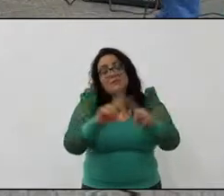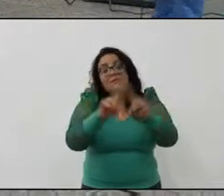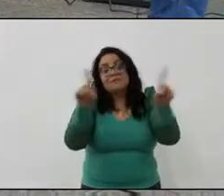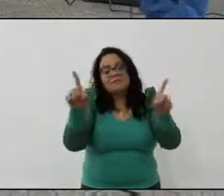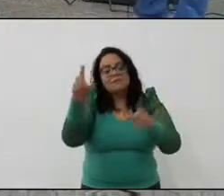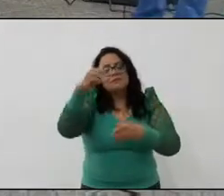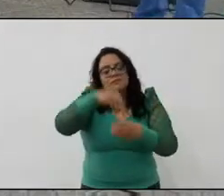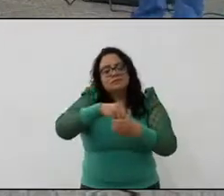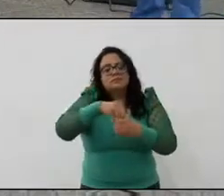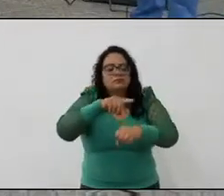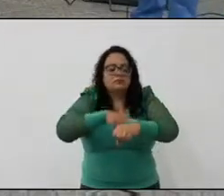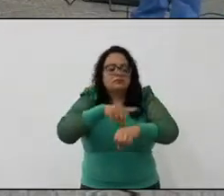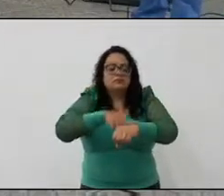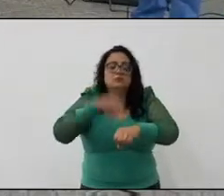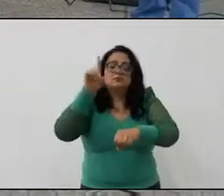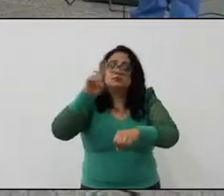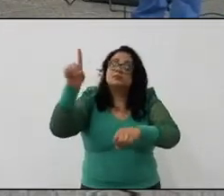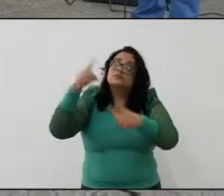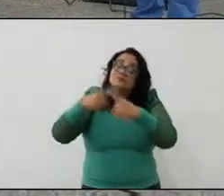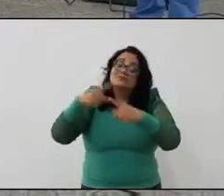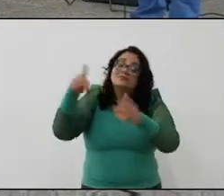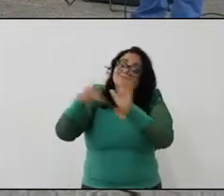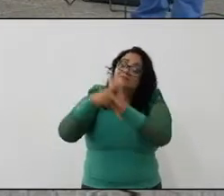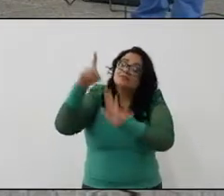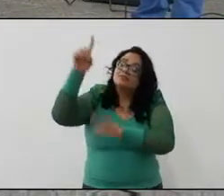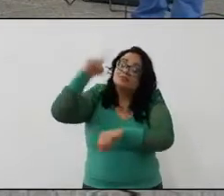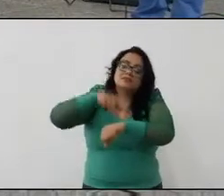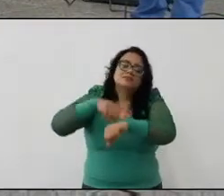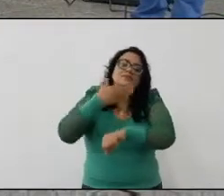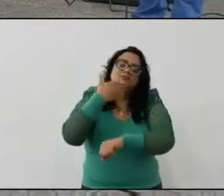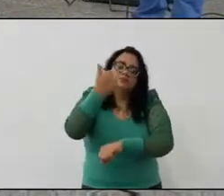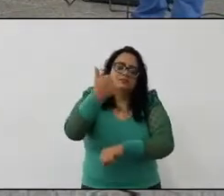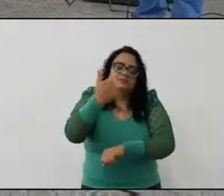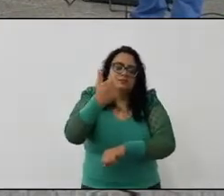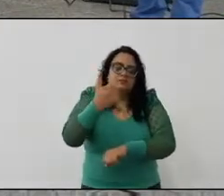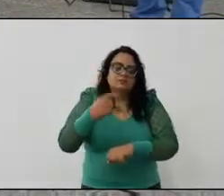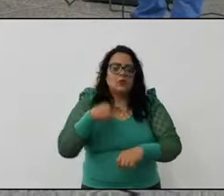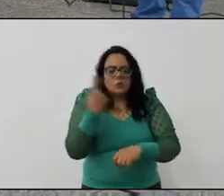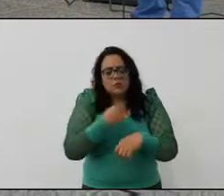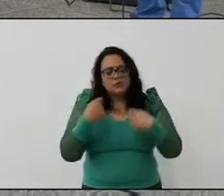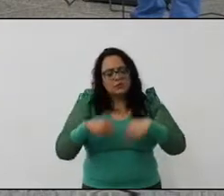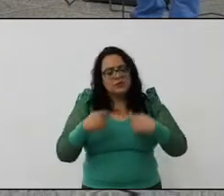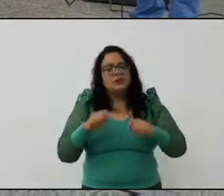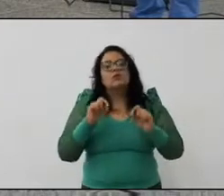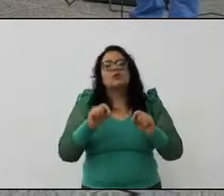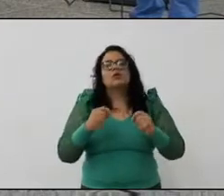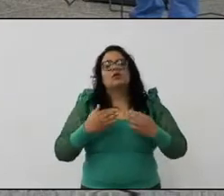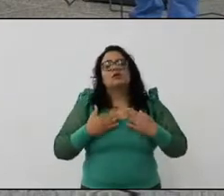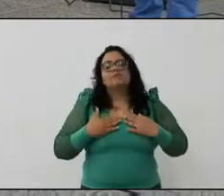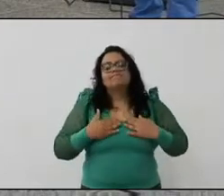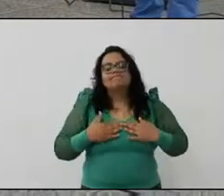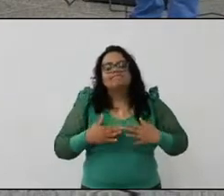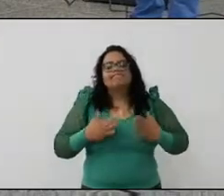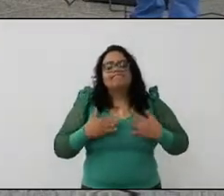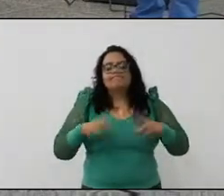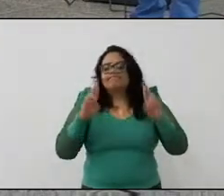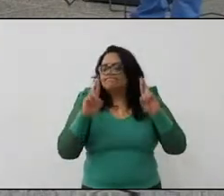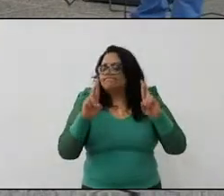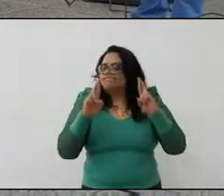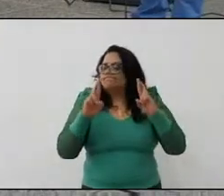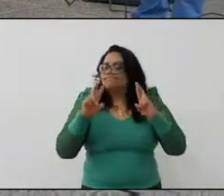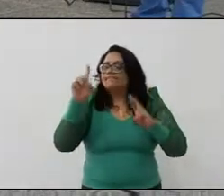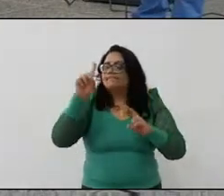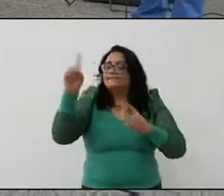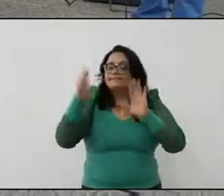tudo dentro do tempo dEle, porque o tempo dEle é melhor. Então que possamos aprender a descansar e acreditar no